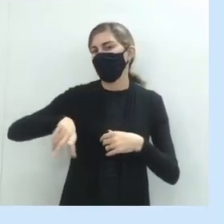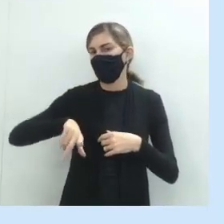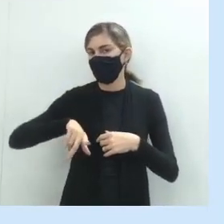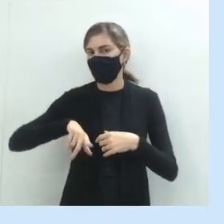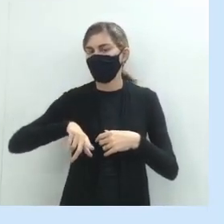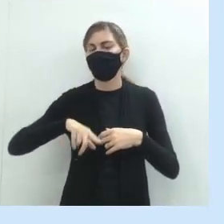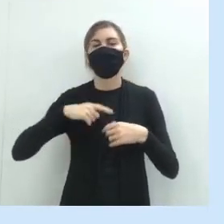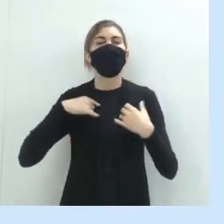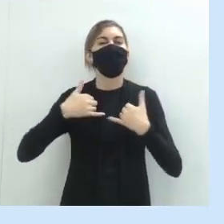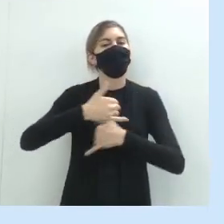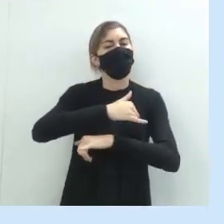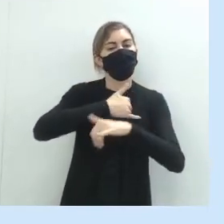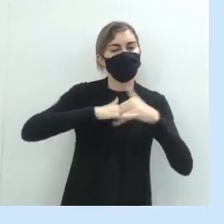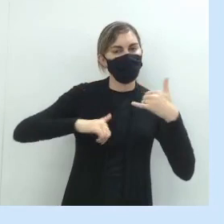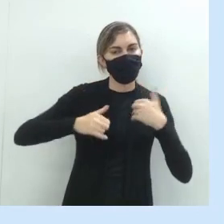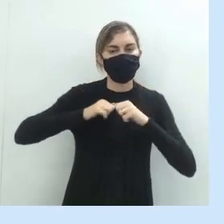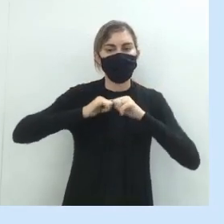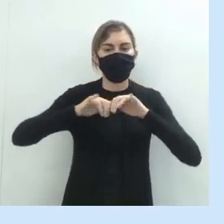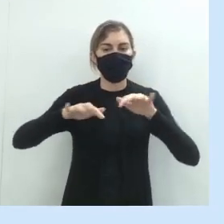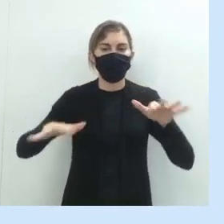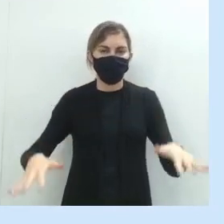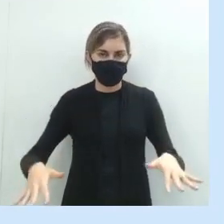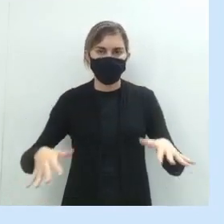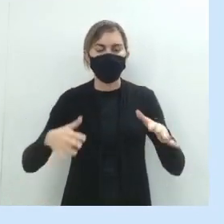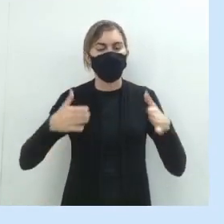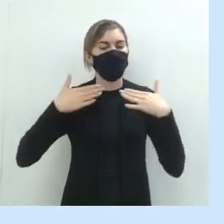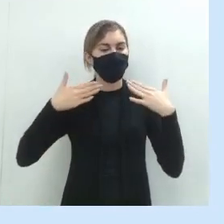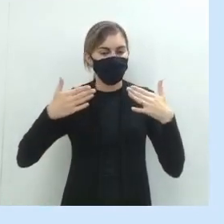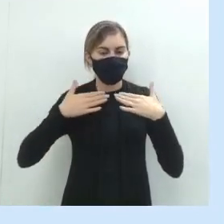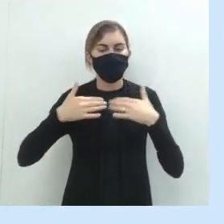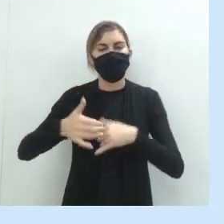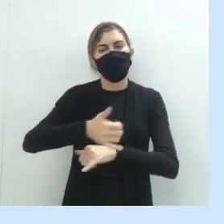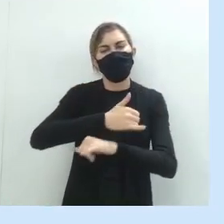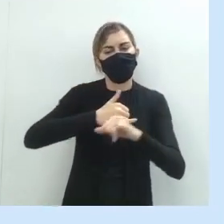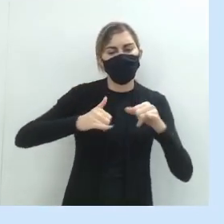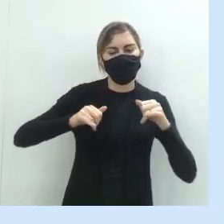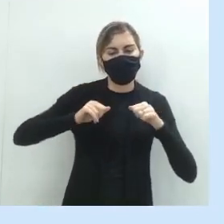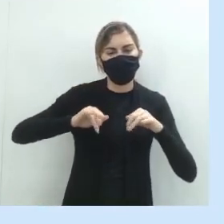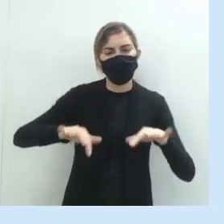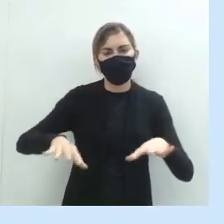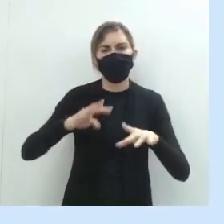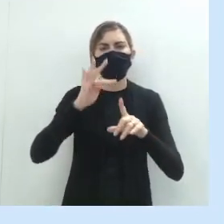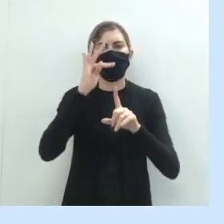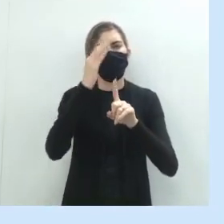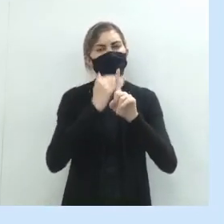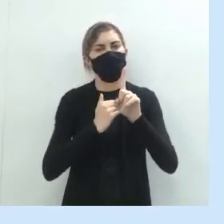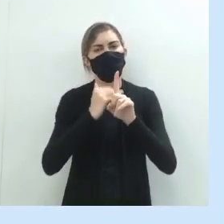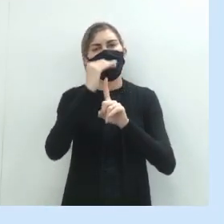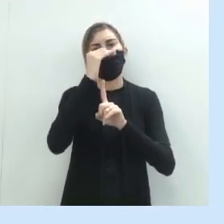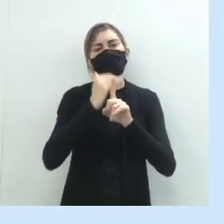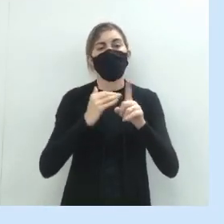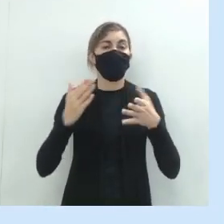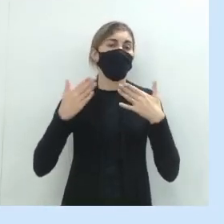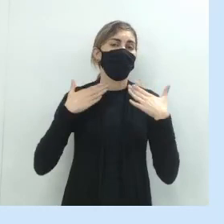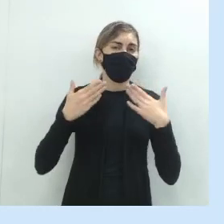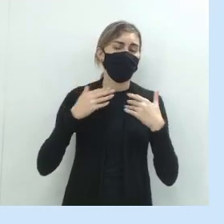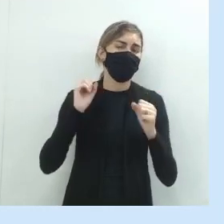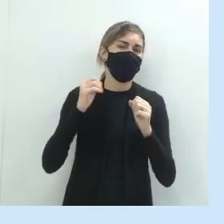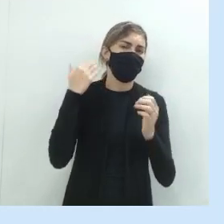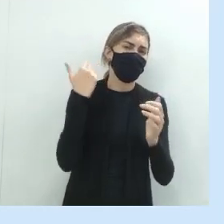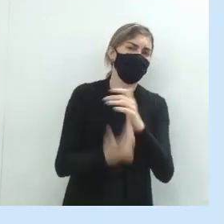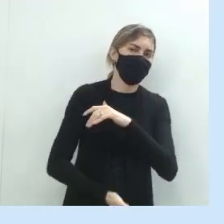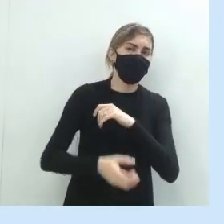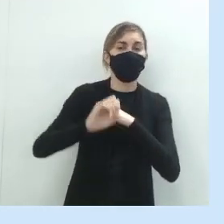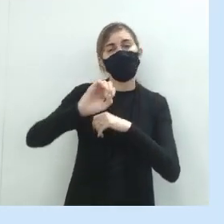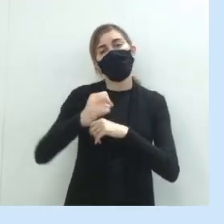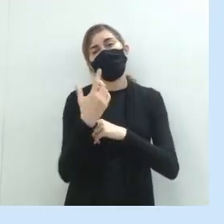calor é energia que se propaga. O calor é chamado energia térmica. O calor você pode perder